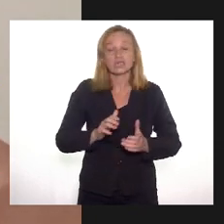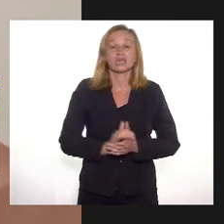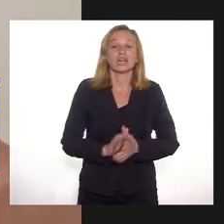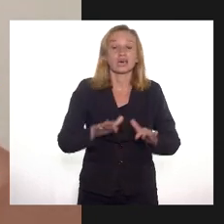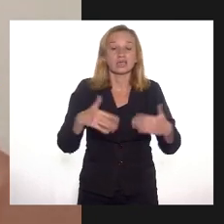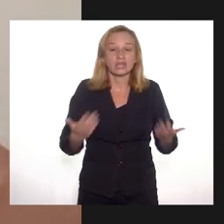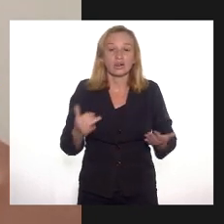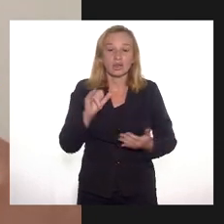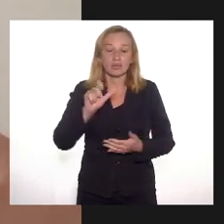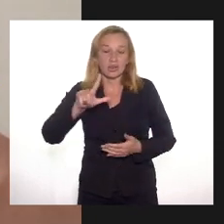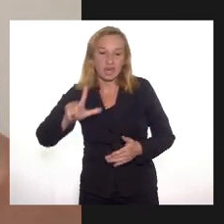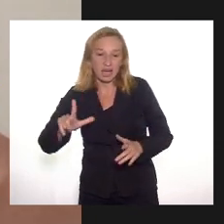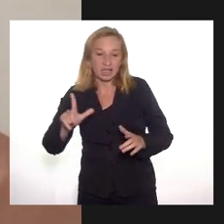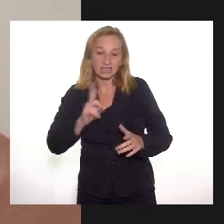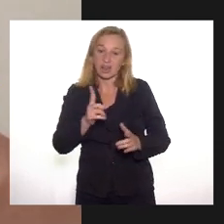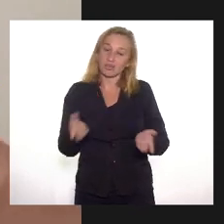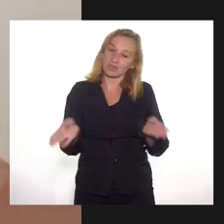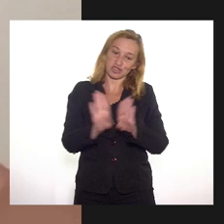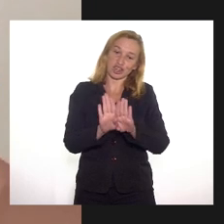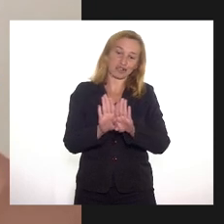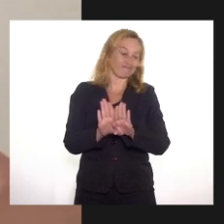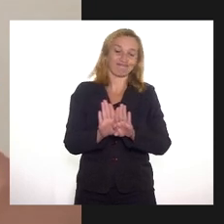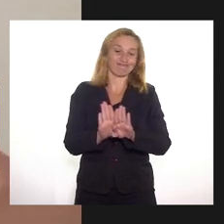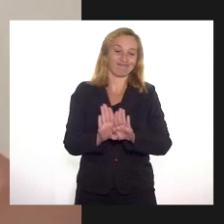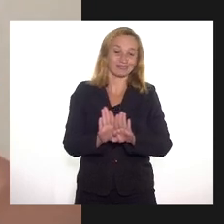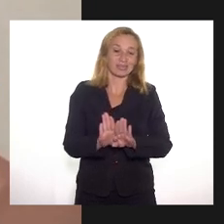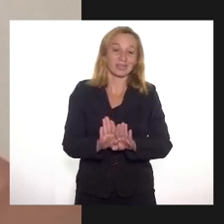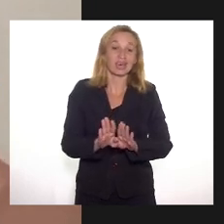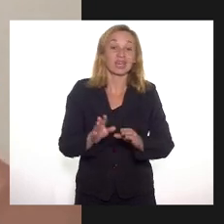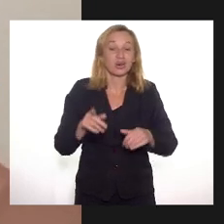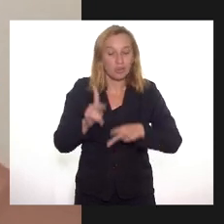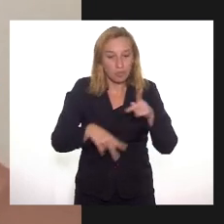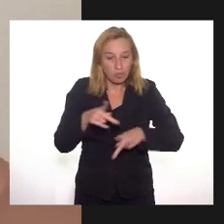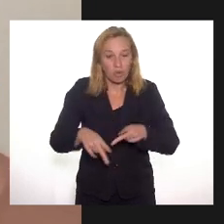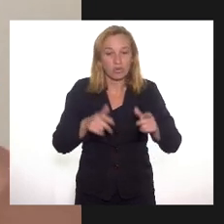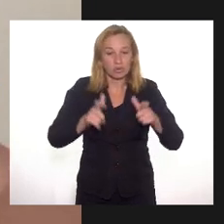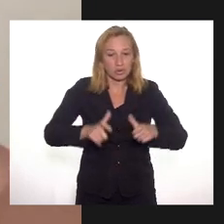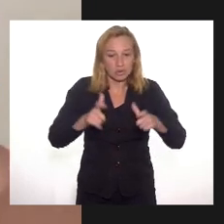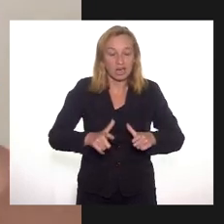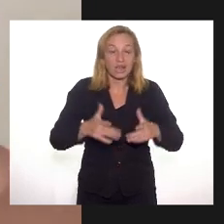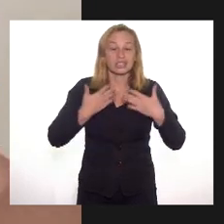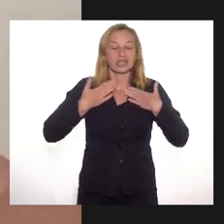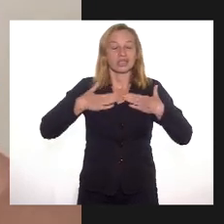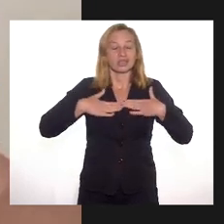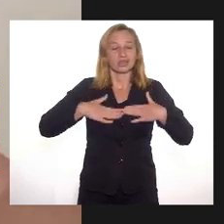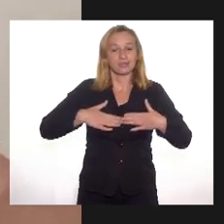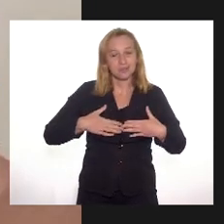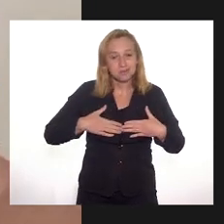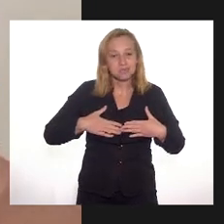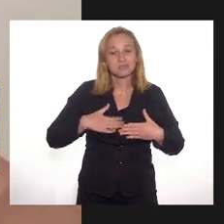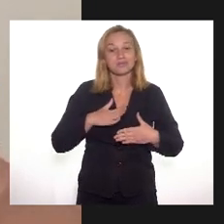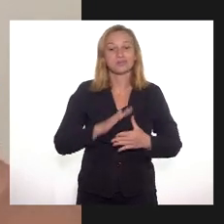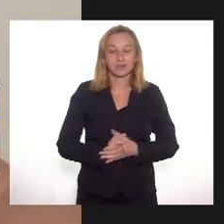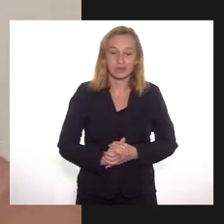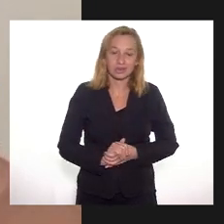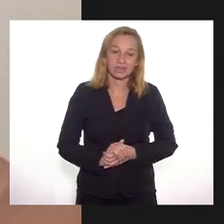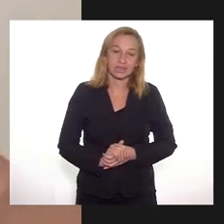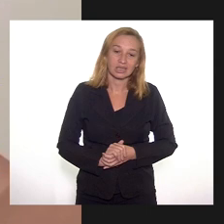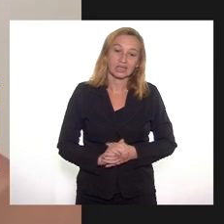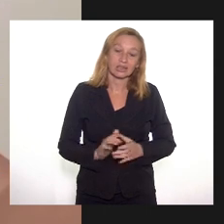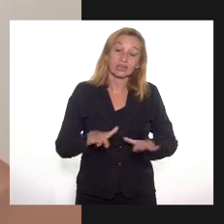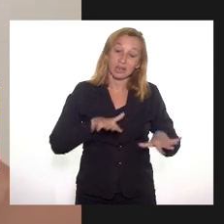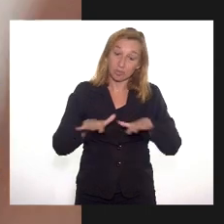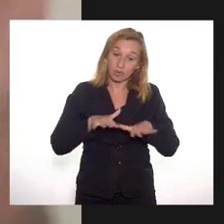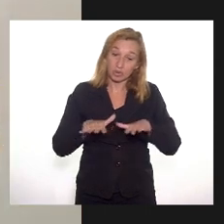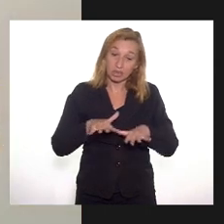Grande não vai mais ser fechado. Com isso, a população da região se tranquilizou, até porque teria um ato de